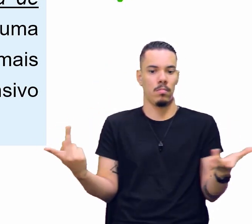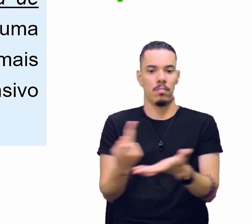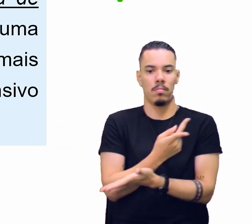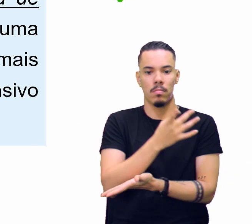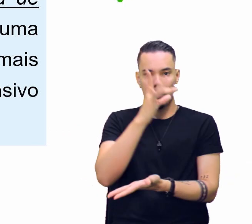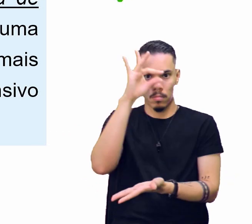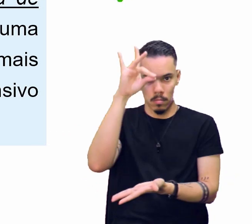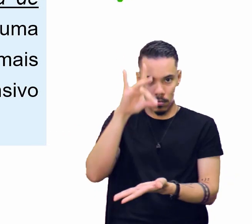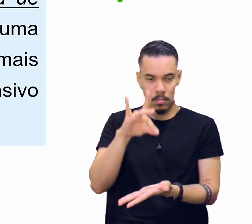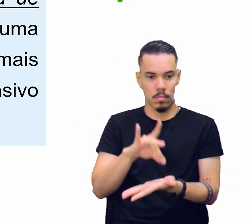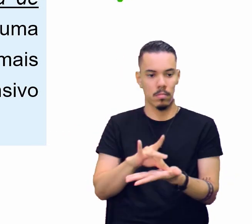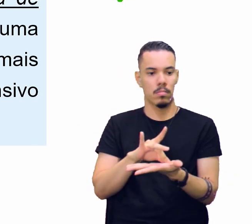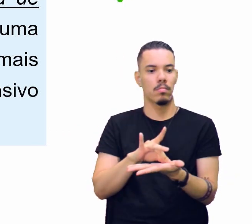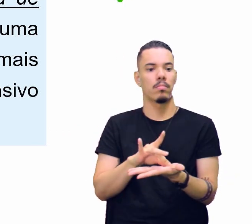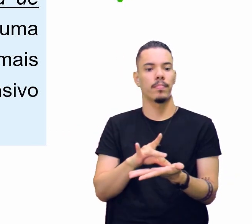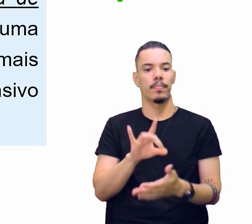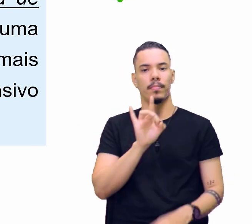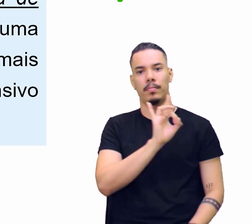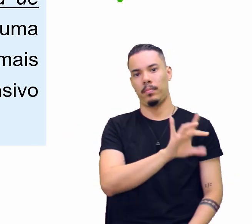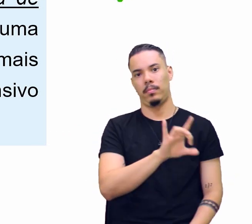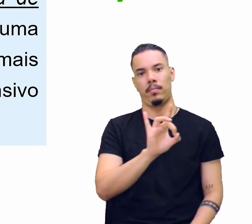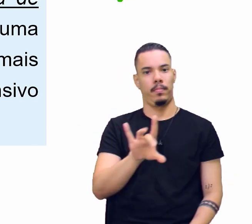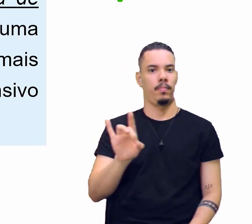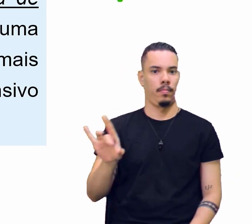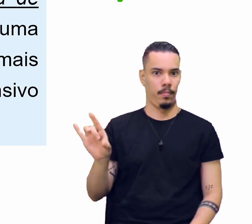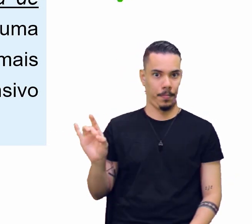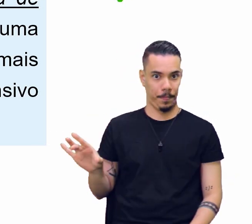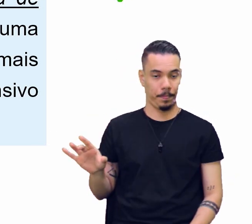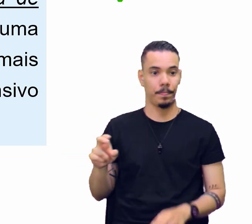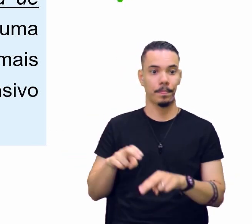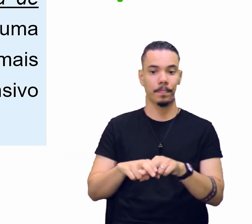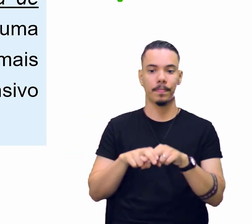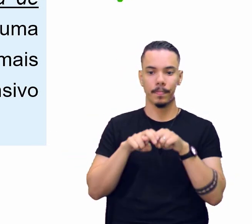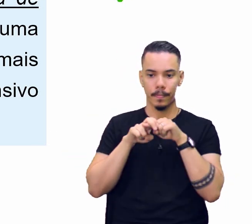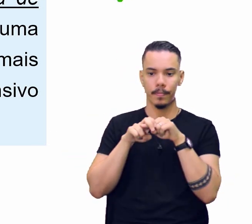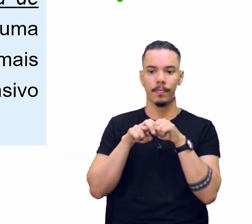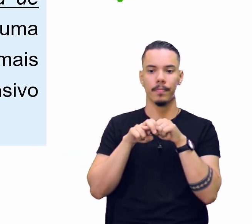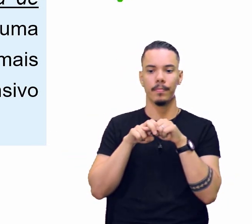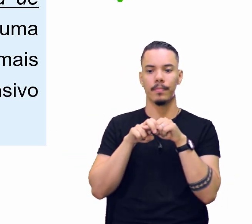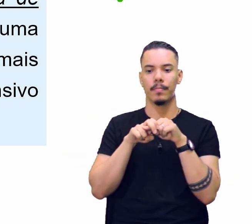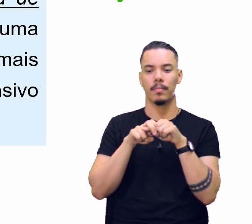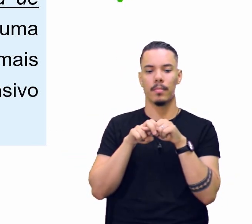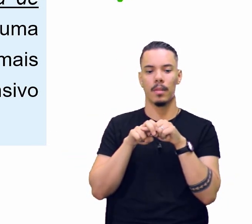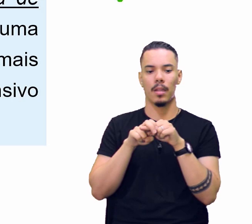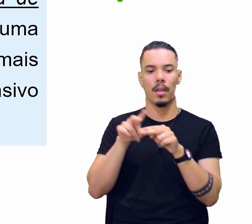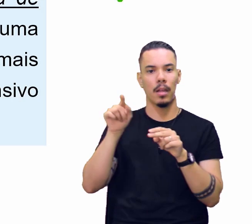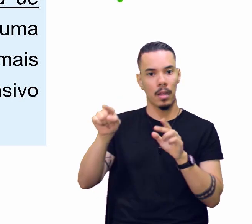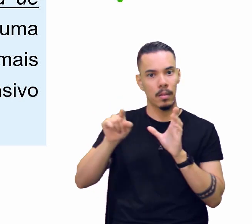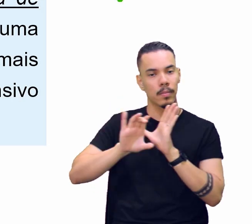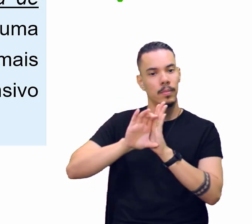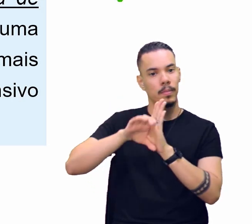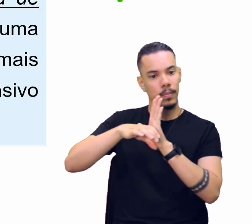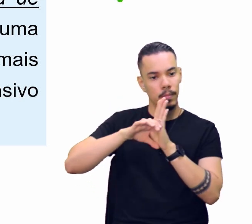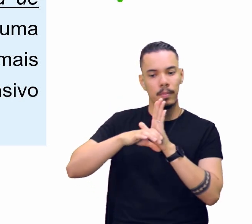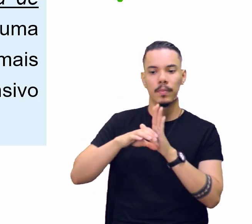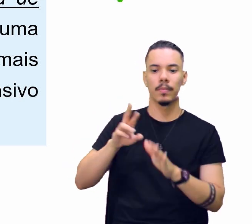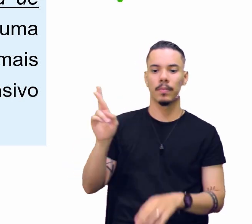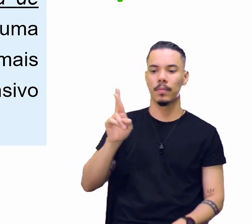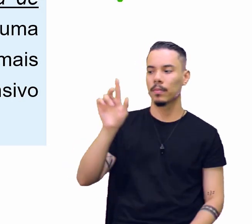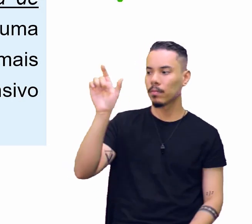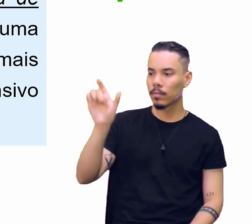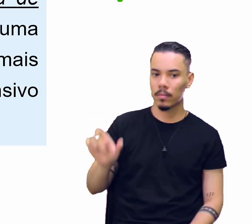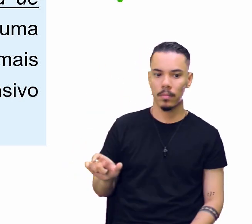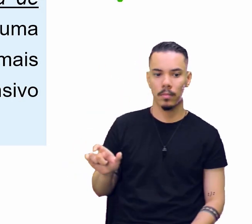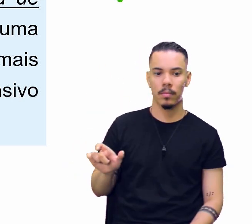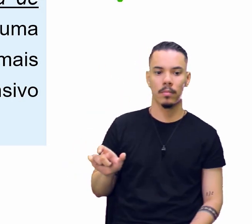ato responsivo dos mesmos. Então, aqui, esse conceito aqui é de quem? Essa